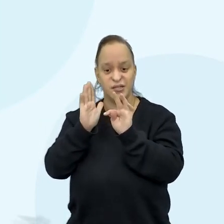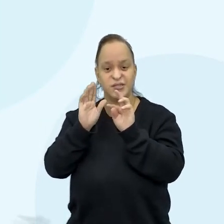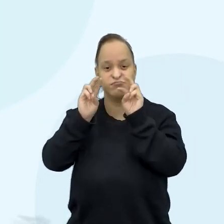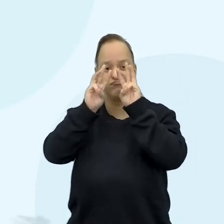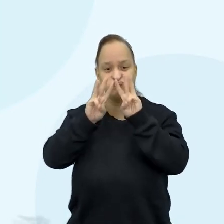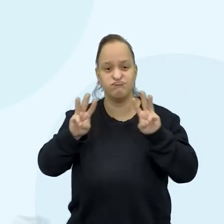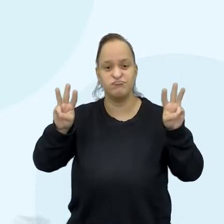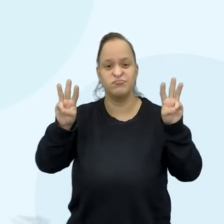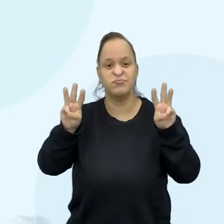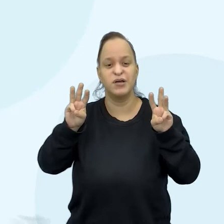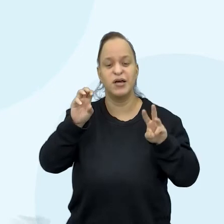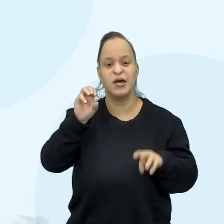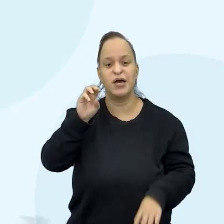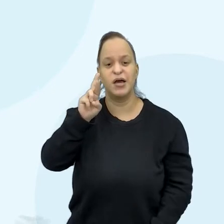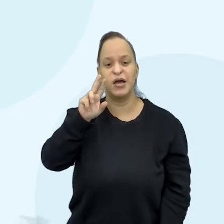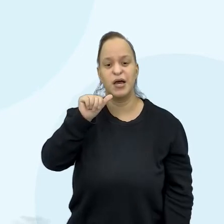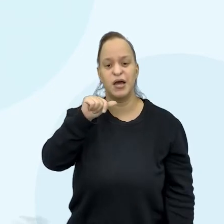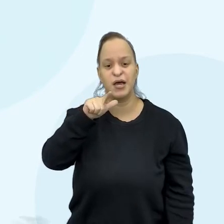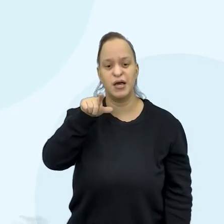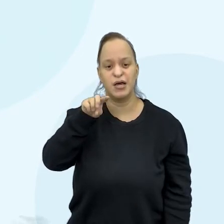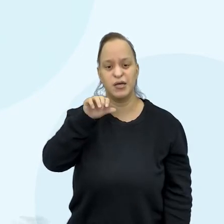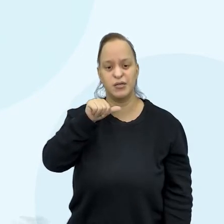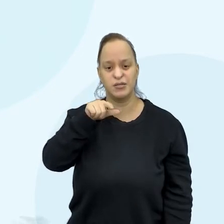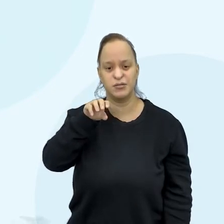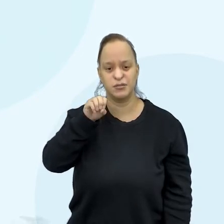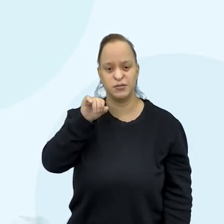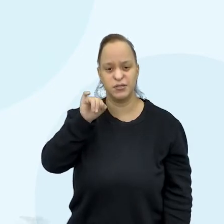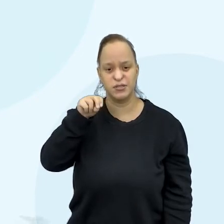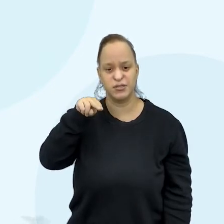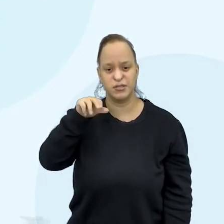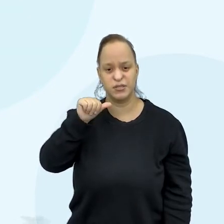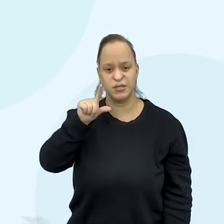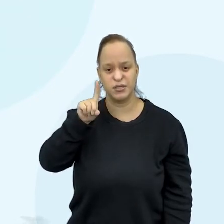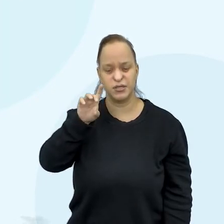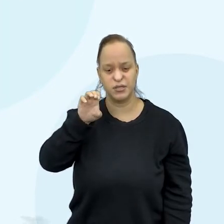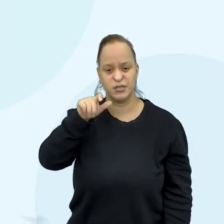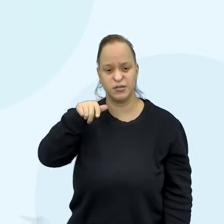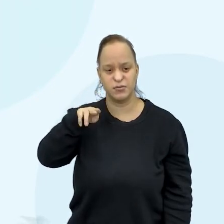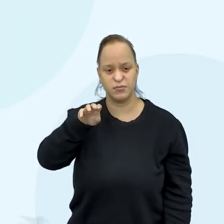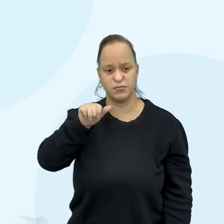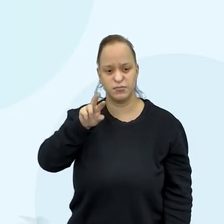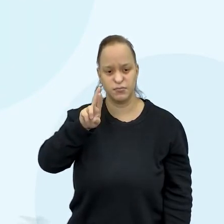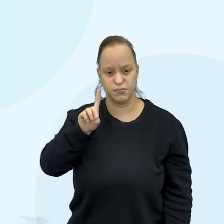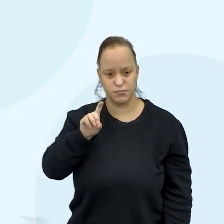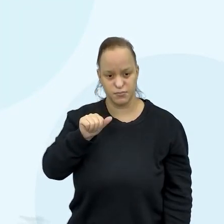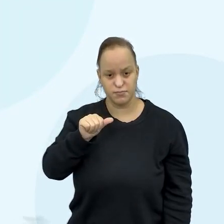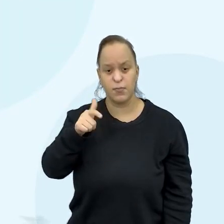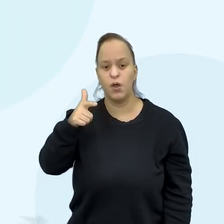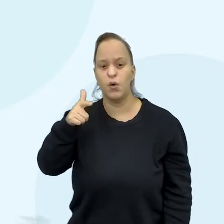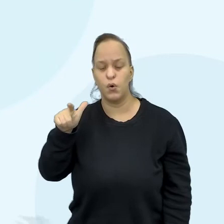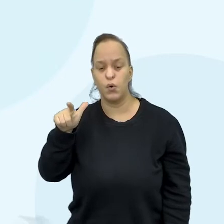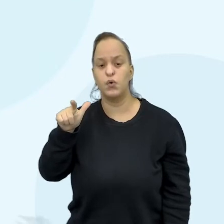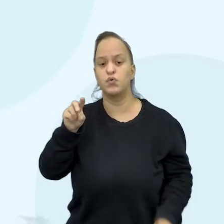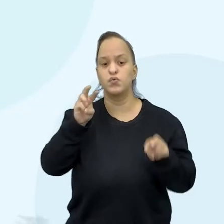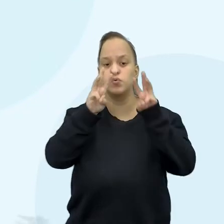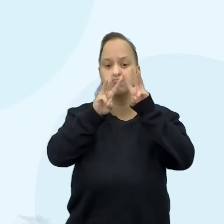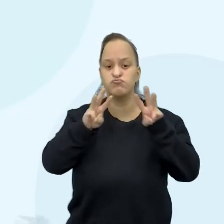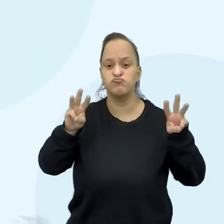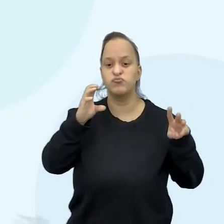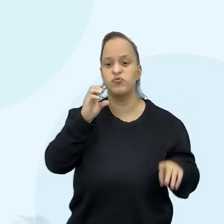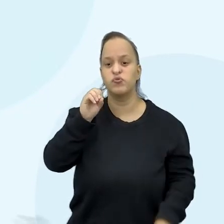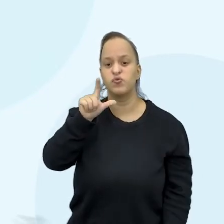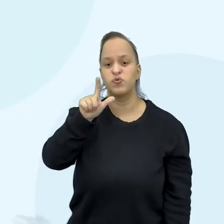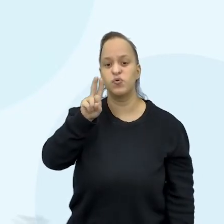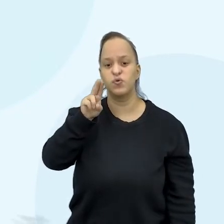Razão Inadequada e um do site Colunas Tortas, que vão destrinchar e apresentar com maior detalhamento